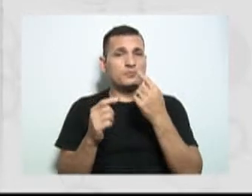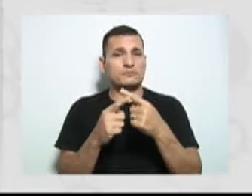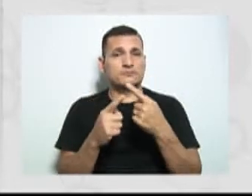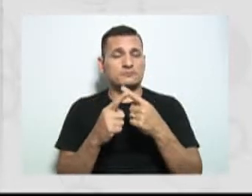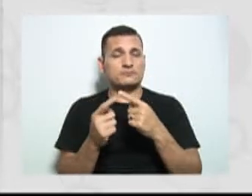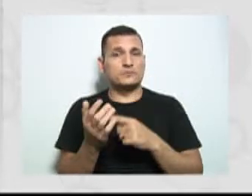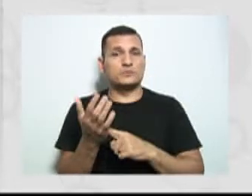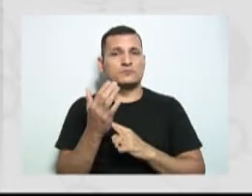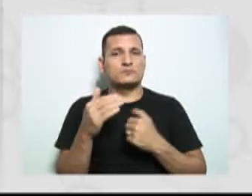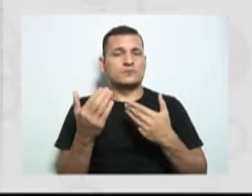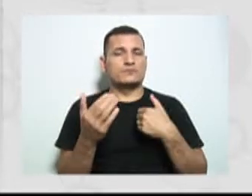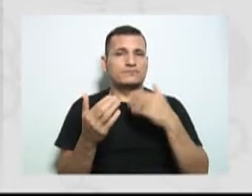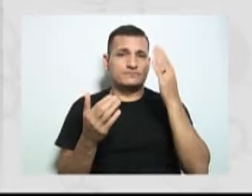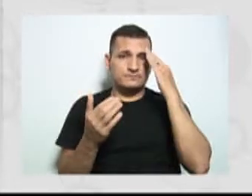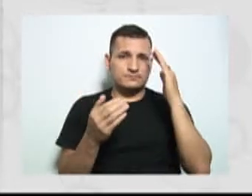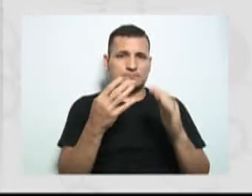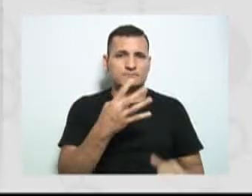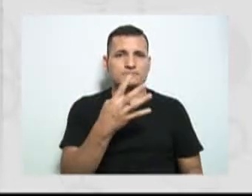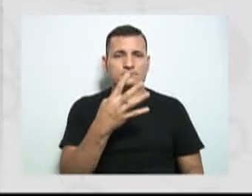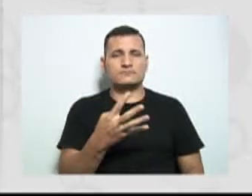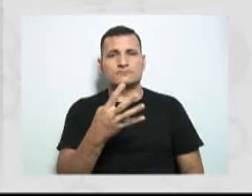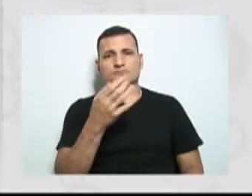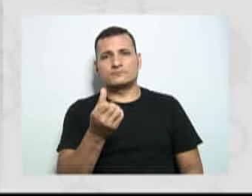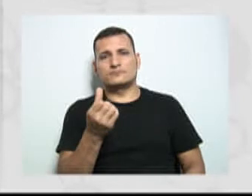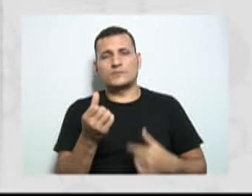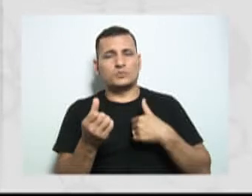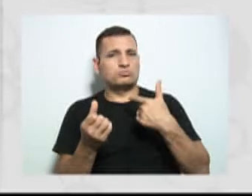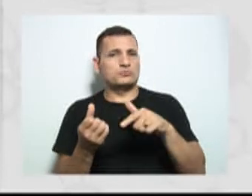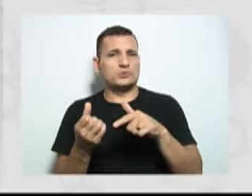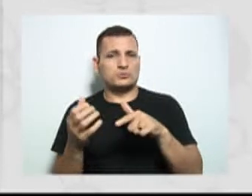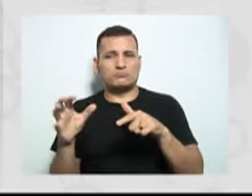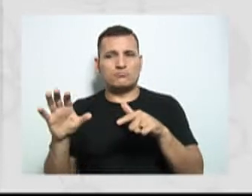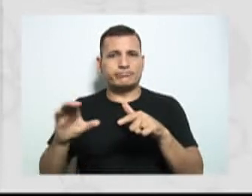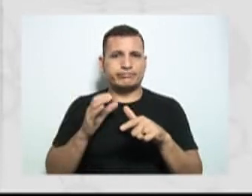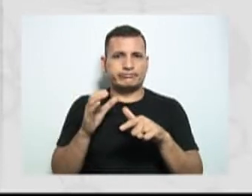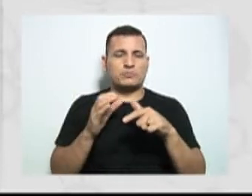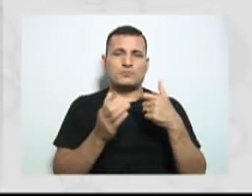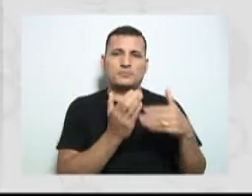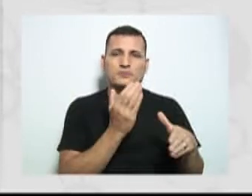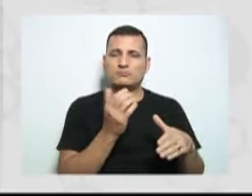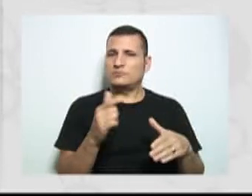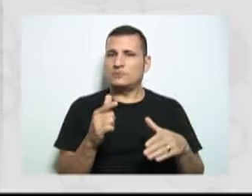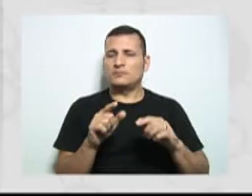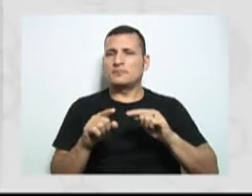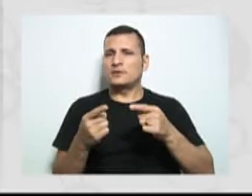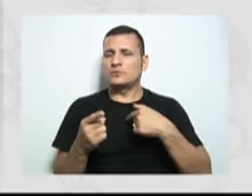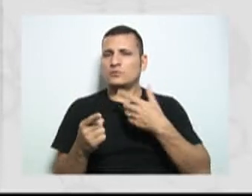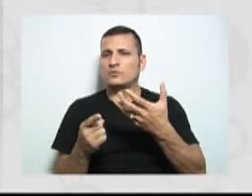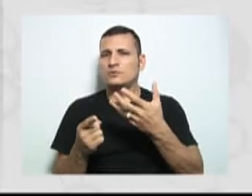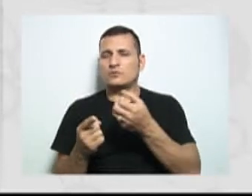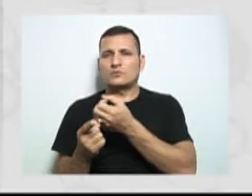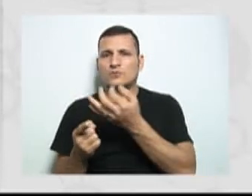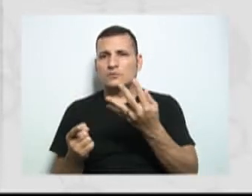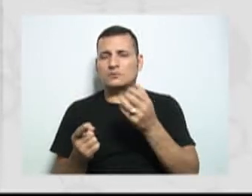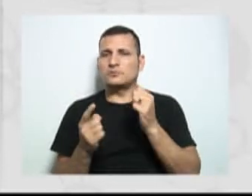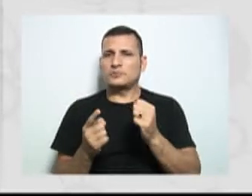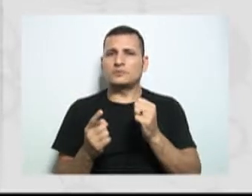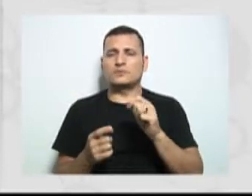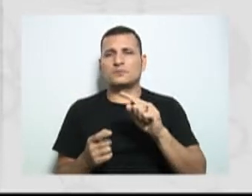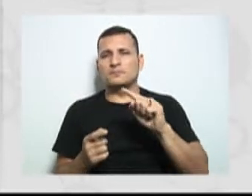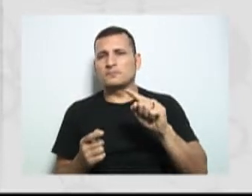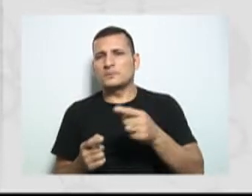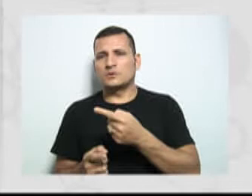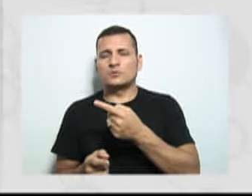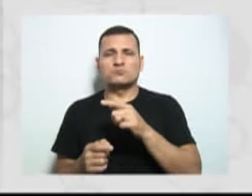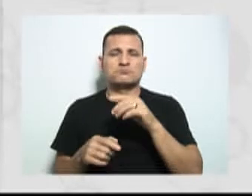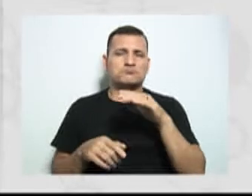sei que 446 eu não vou ter nem ganho nem perda. Mas eu quero quanto? Aí pode ser